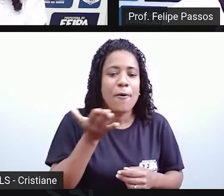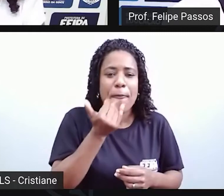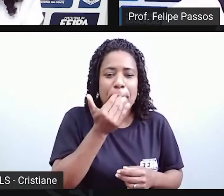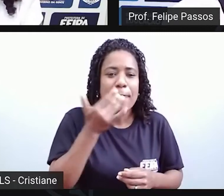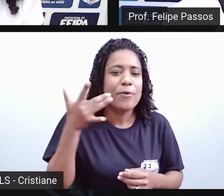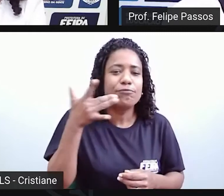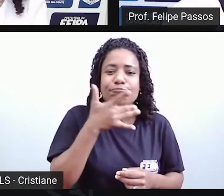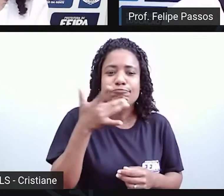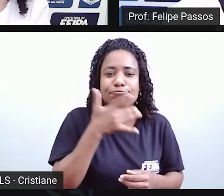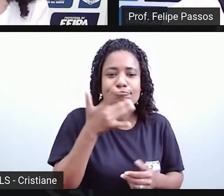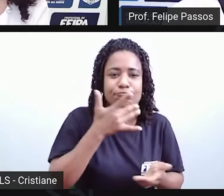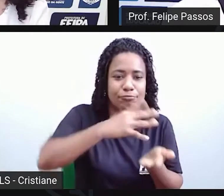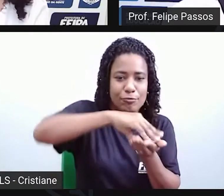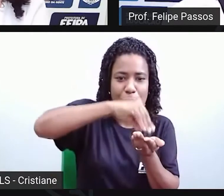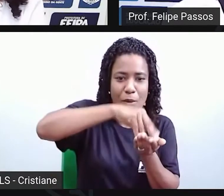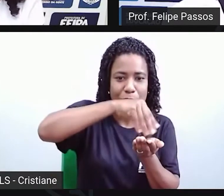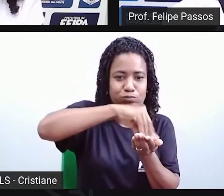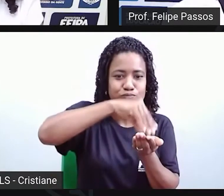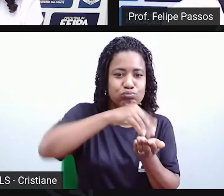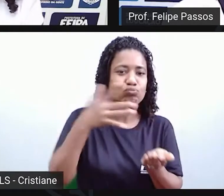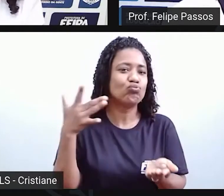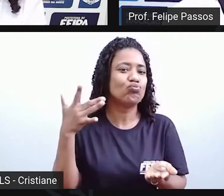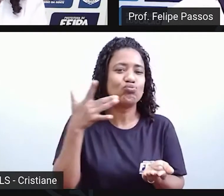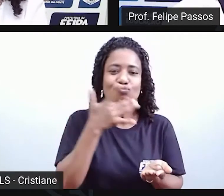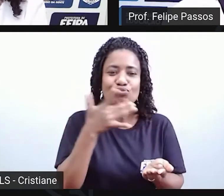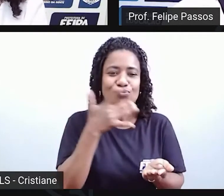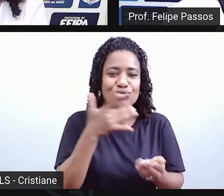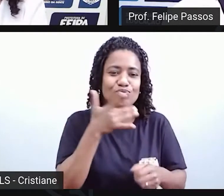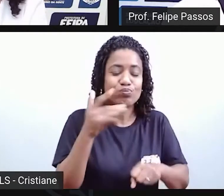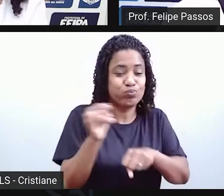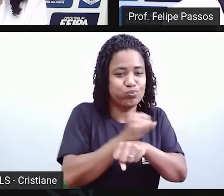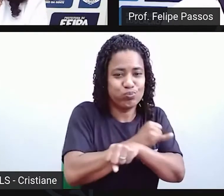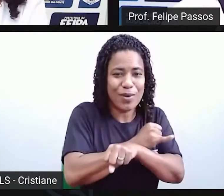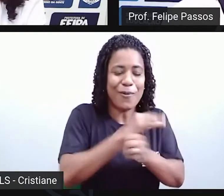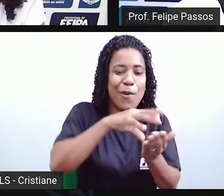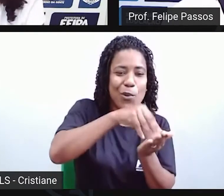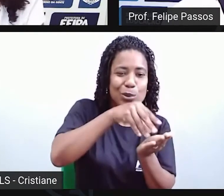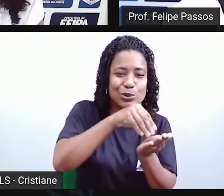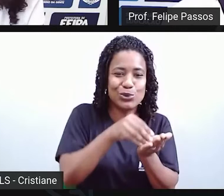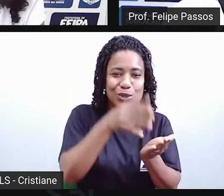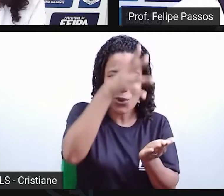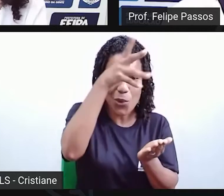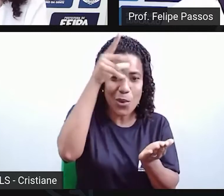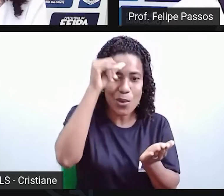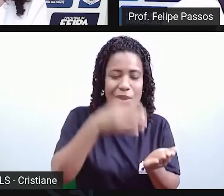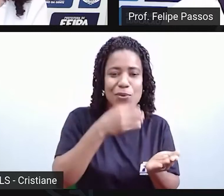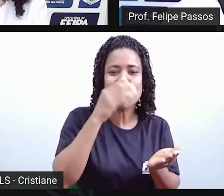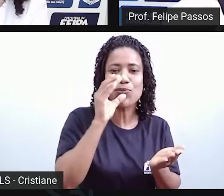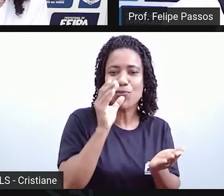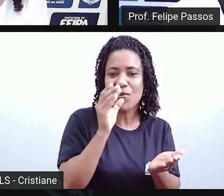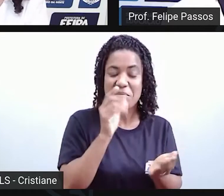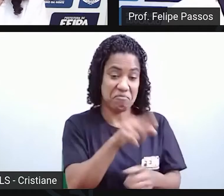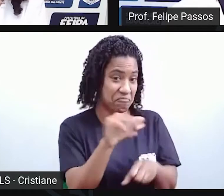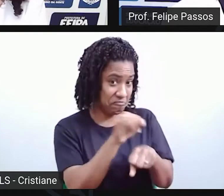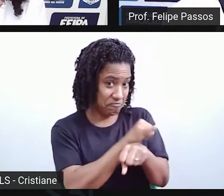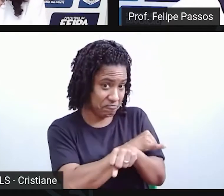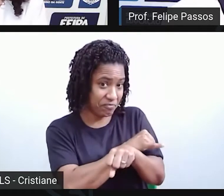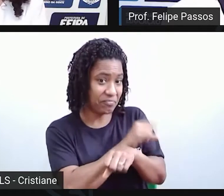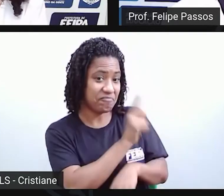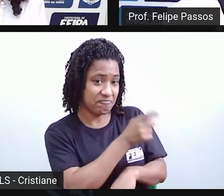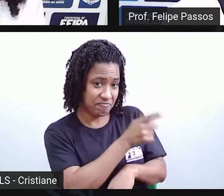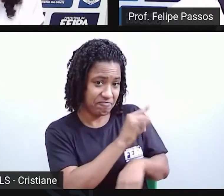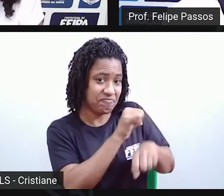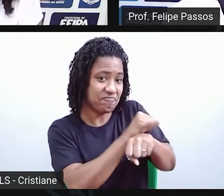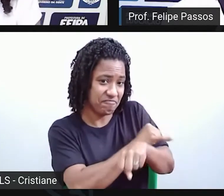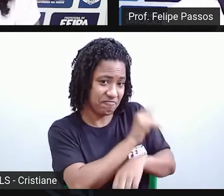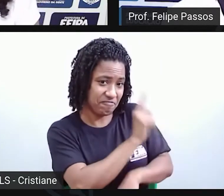uma coxinha e beber uma Coca-Cola. Isso é gordice. Na verdade, gente, isso é comer. Isso é se alimentar. Verdade.